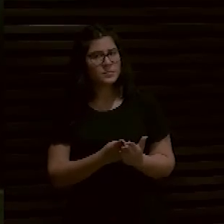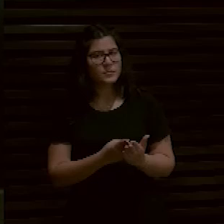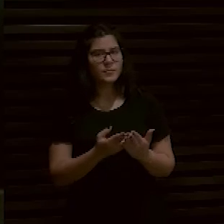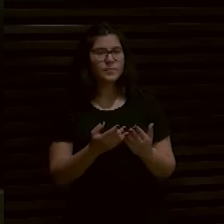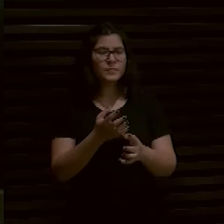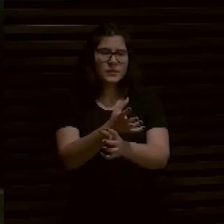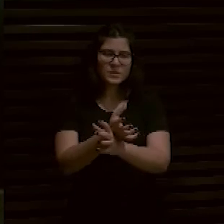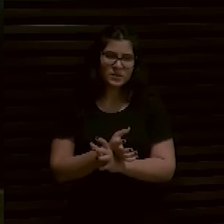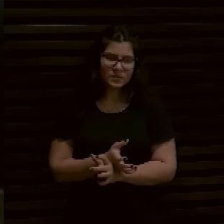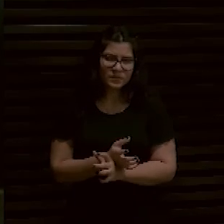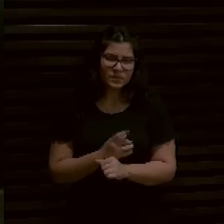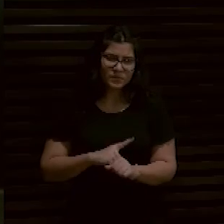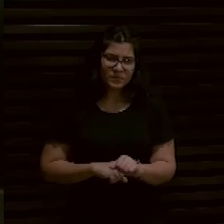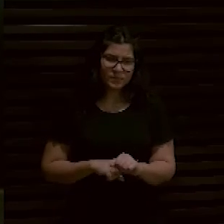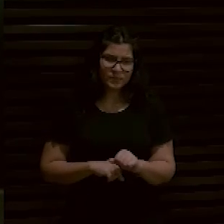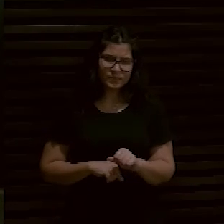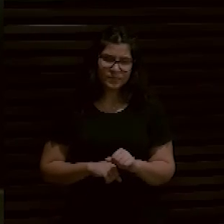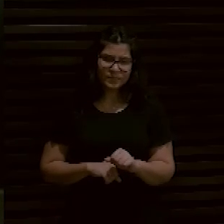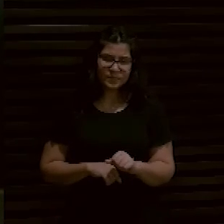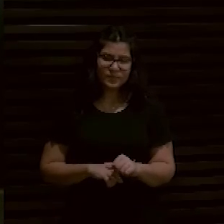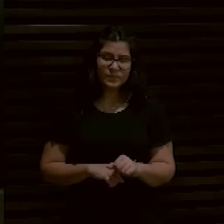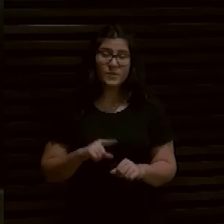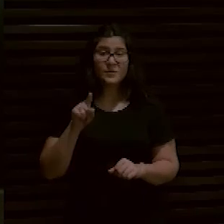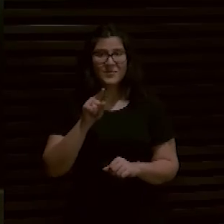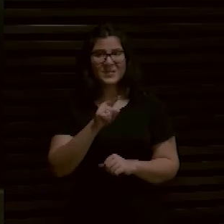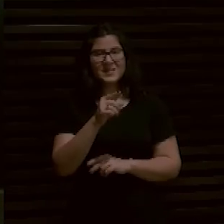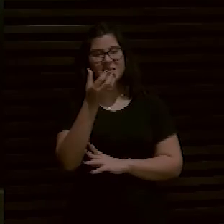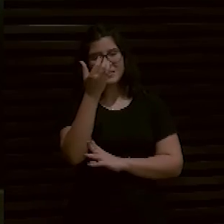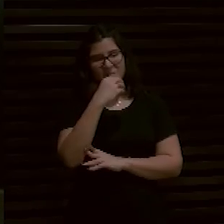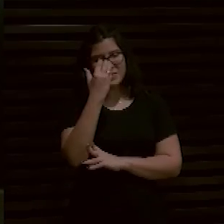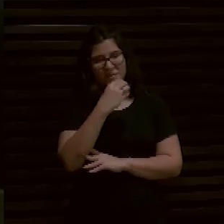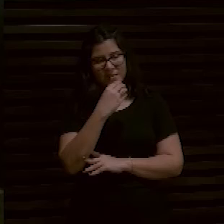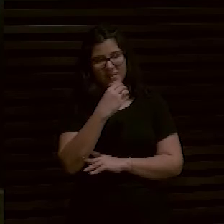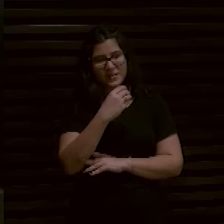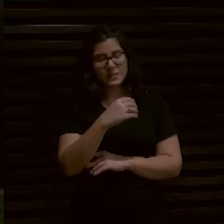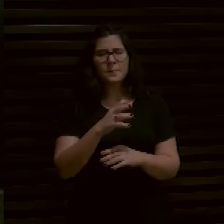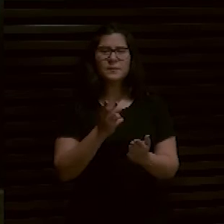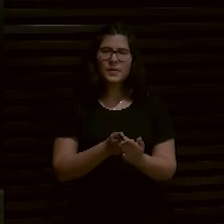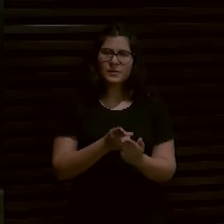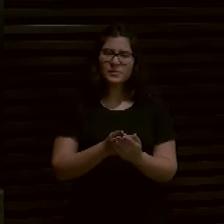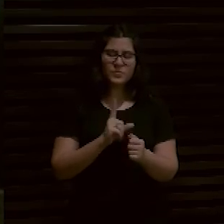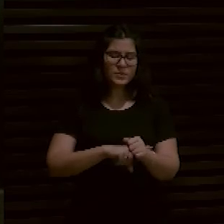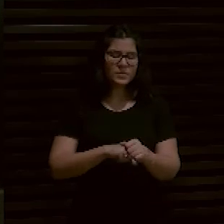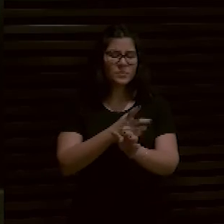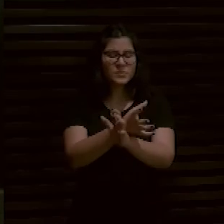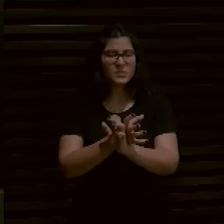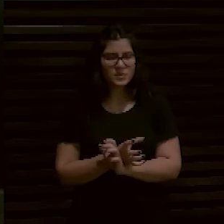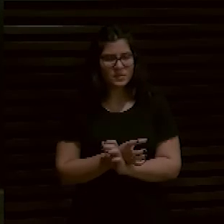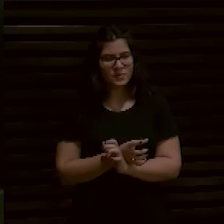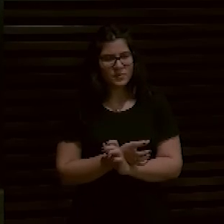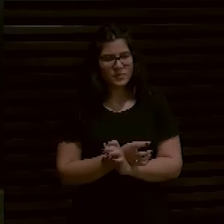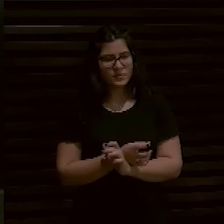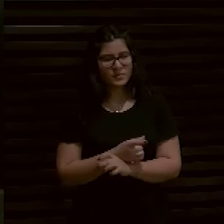sequidão, você frutificará. Mesmo em tempo de seca,